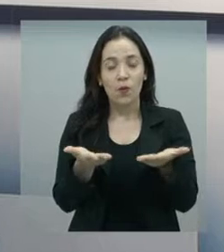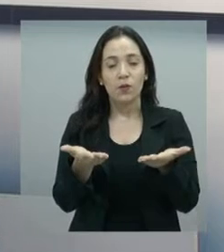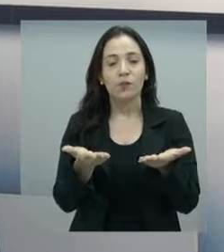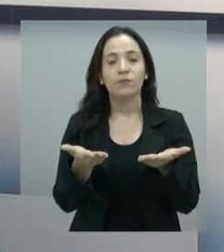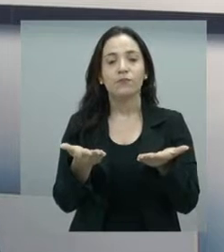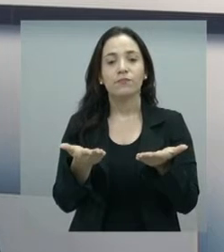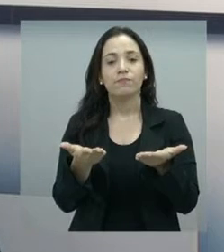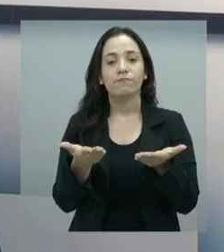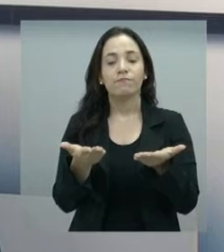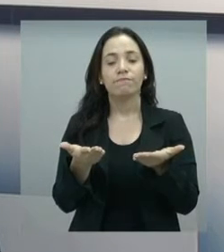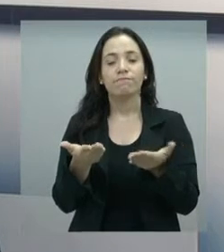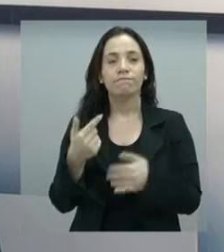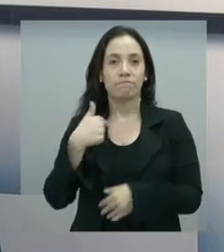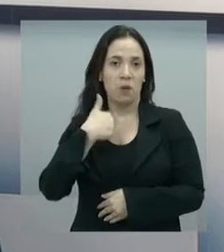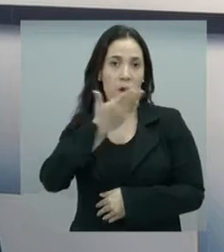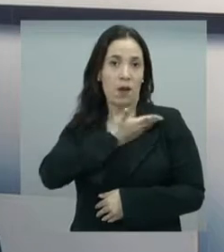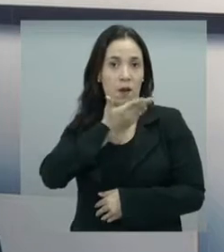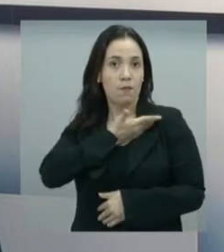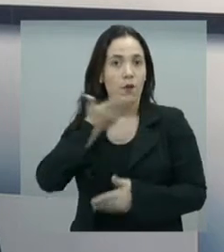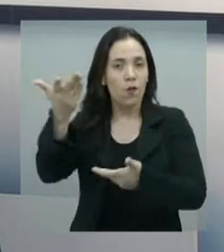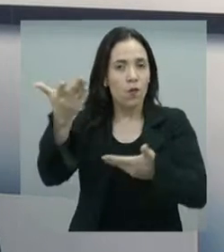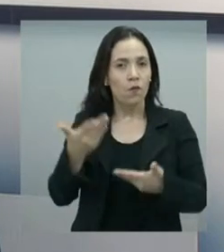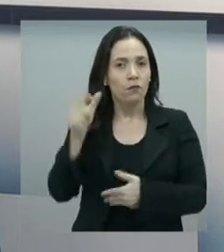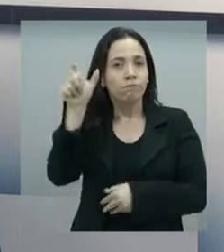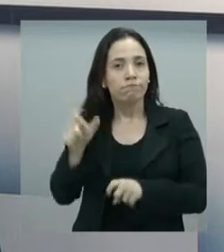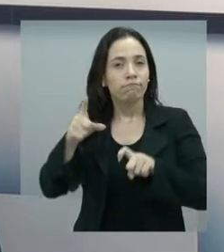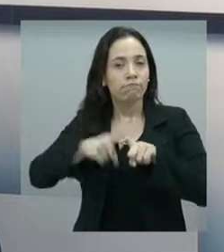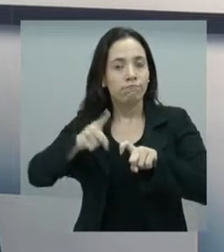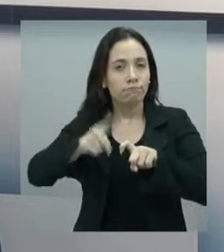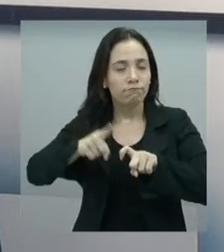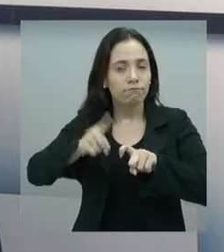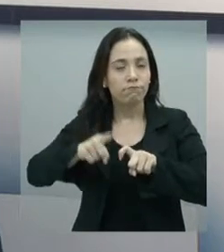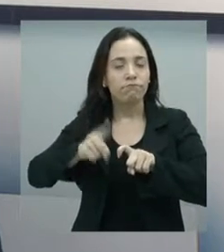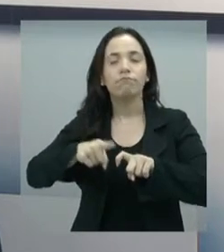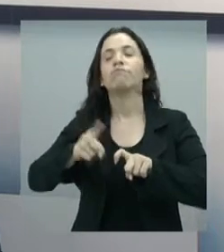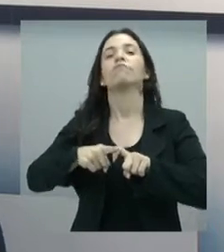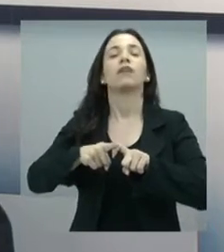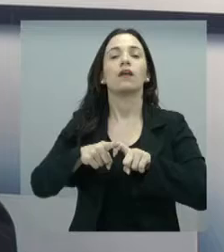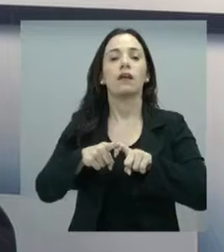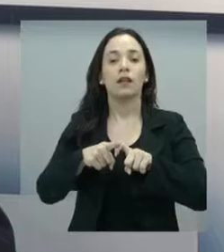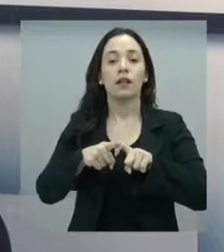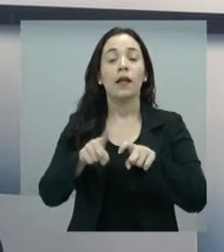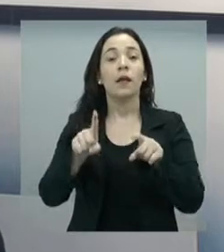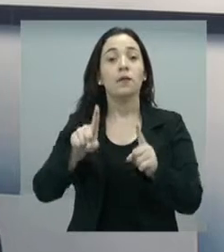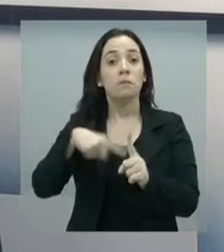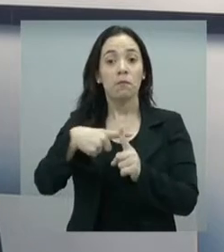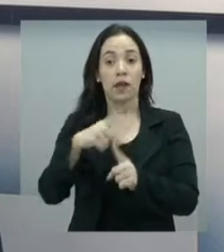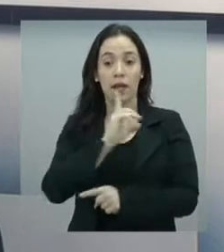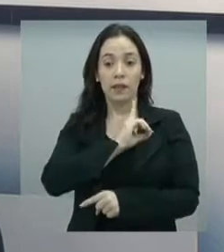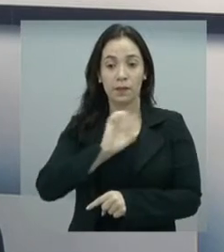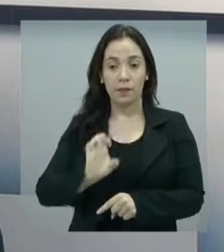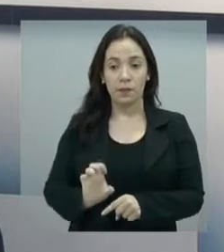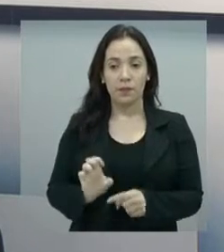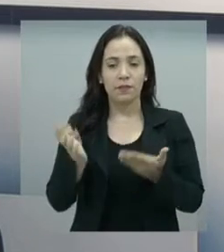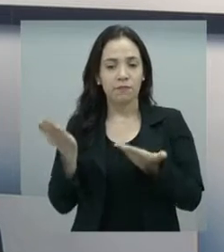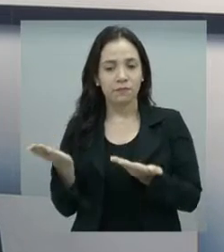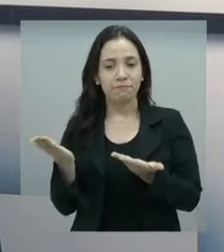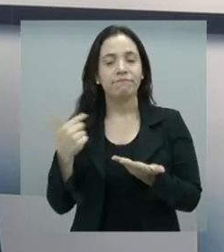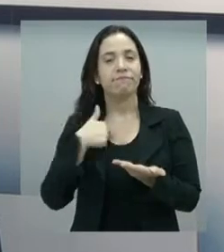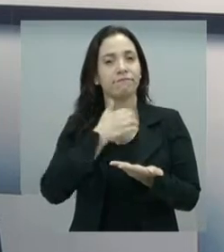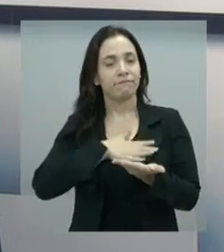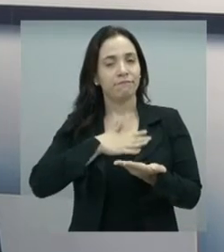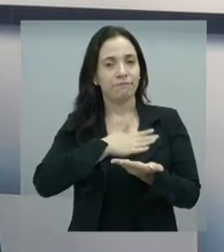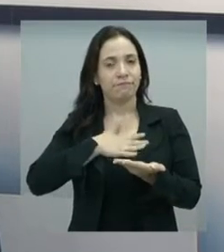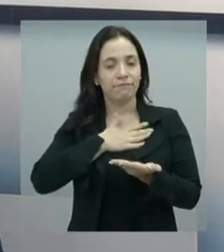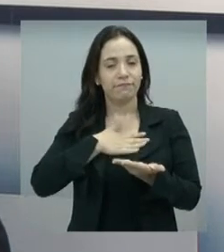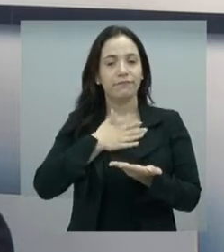atendi um chamamento meu, um amigo, médico, um oncologista e deputado estadual. Eu gosto de dizer